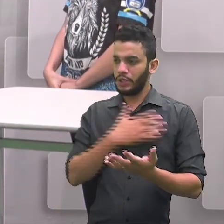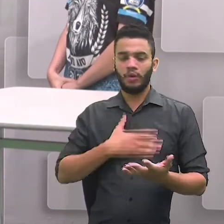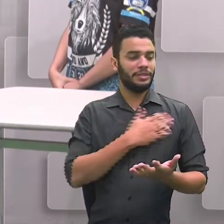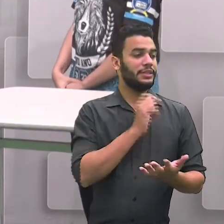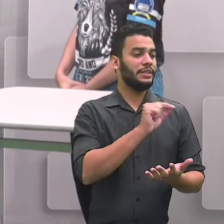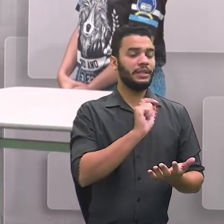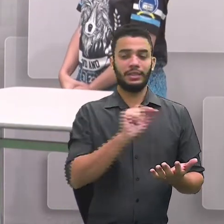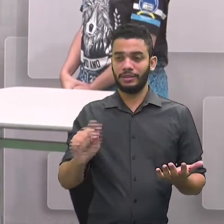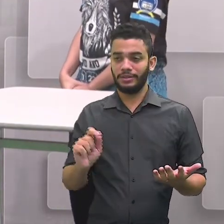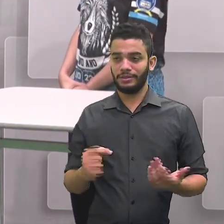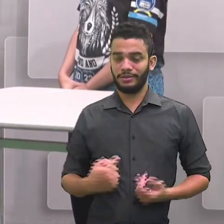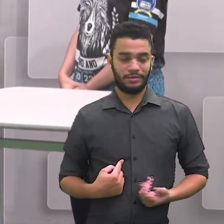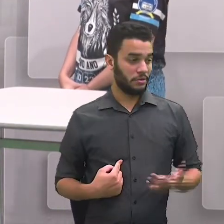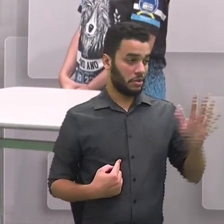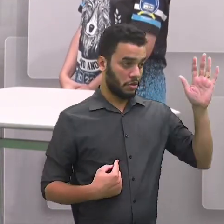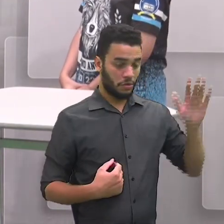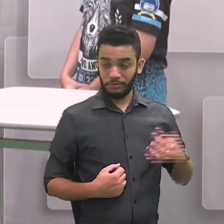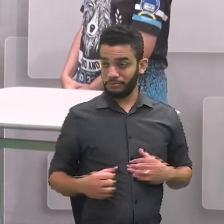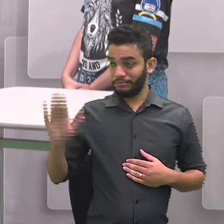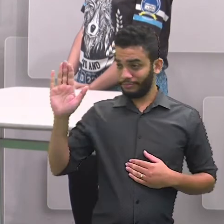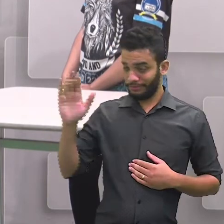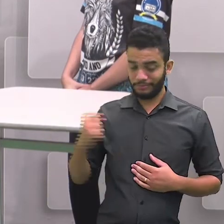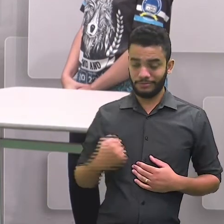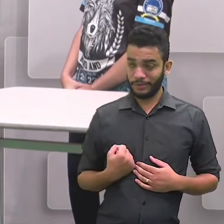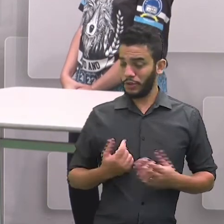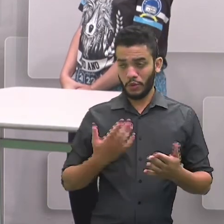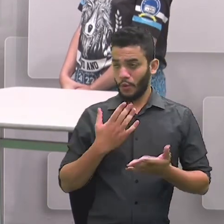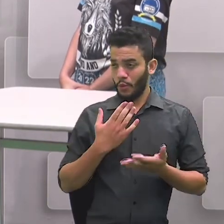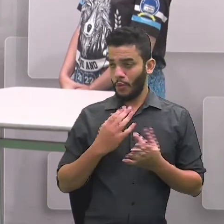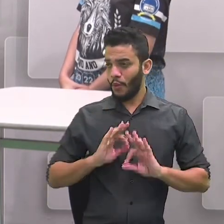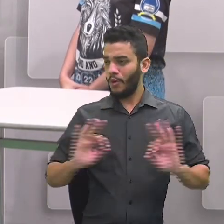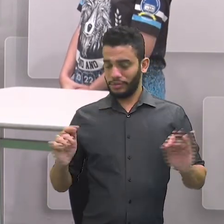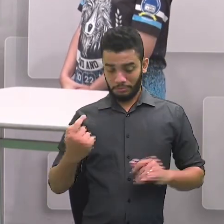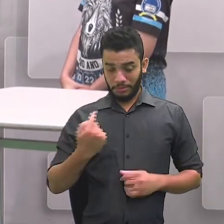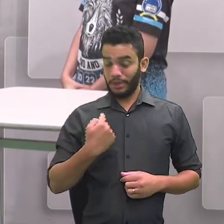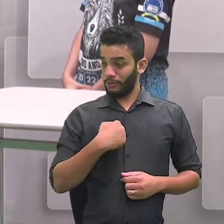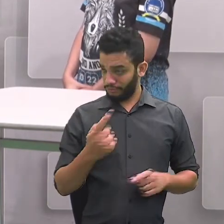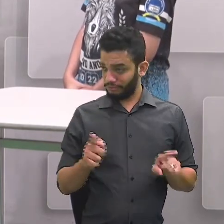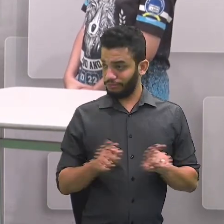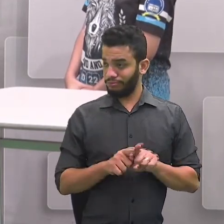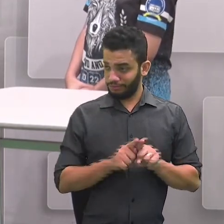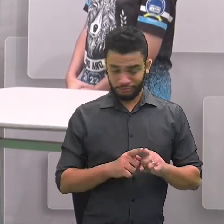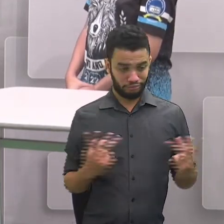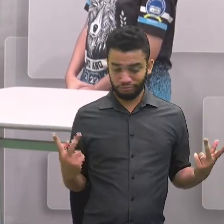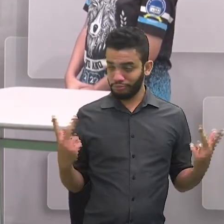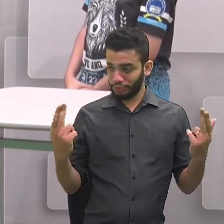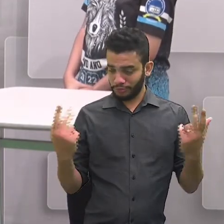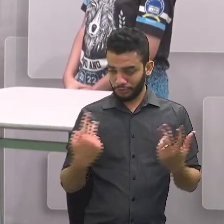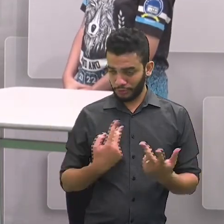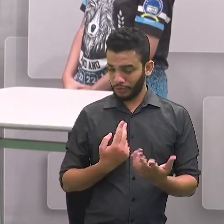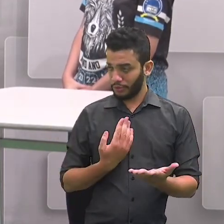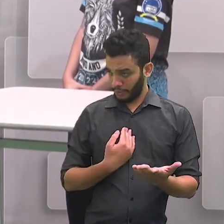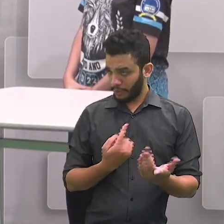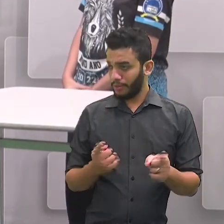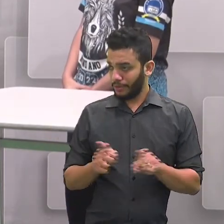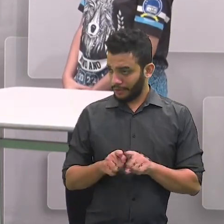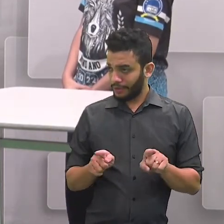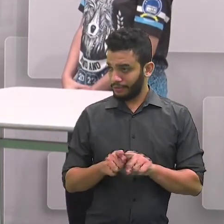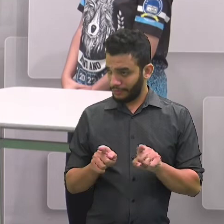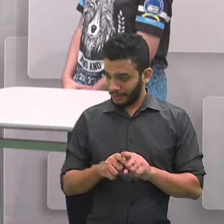Também? Que bom, porque eu também sou uma grande leitora. Eu também gosto muito, muito de ler, muito. Vocês já leram Harry